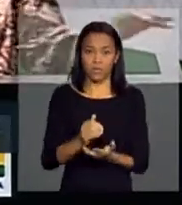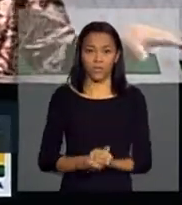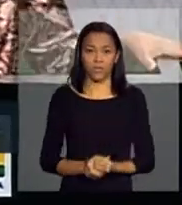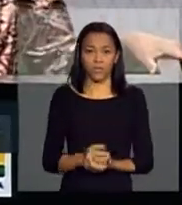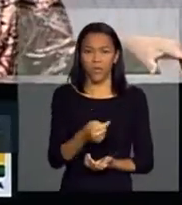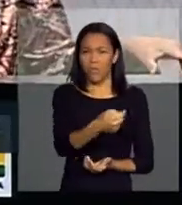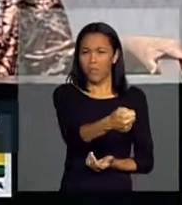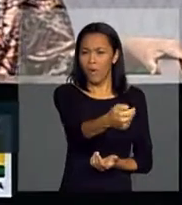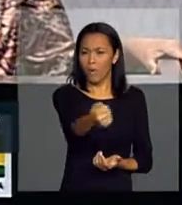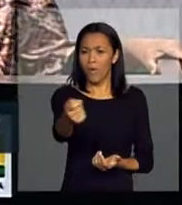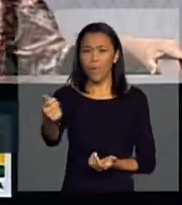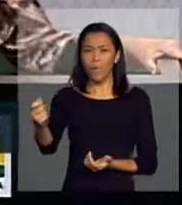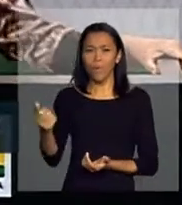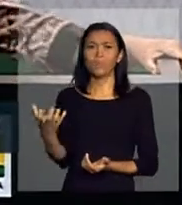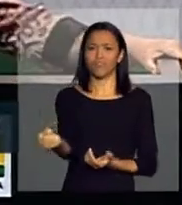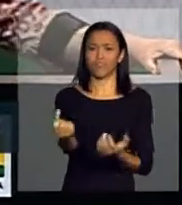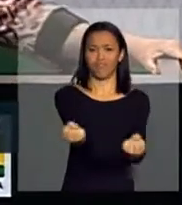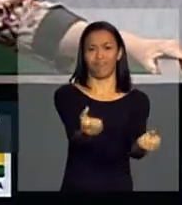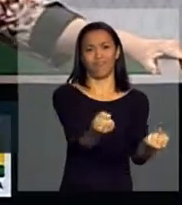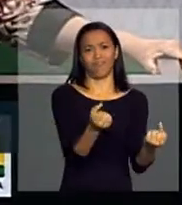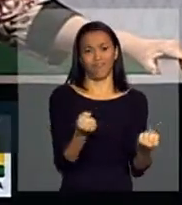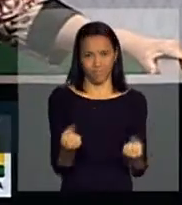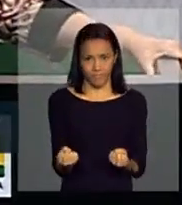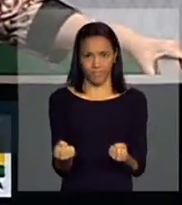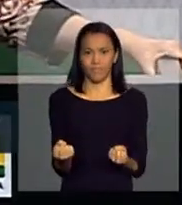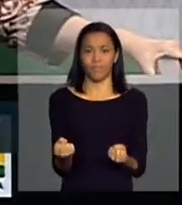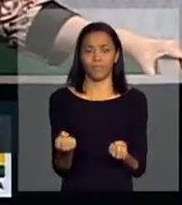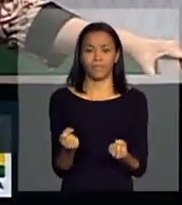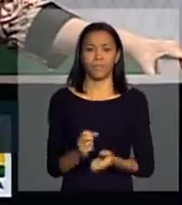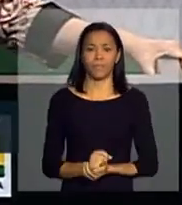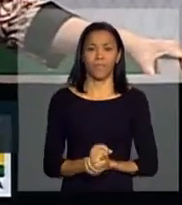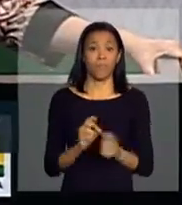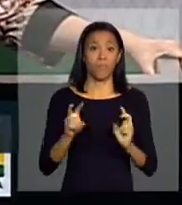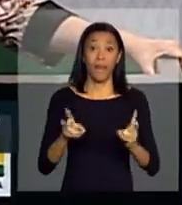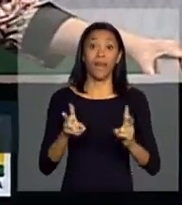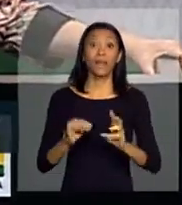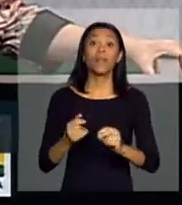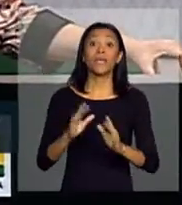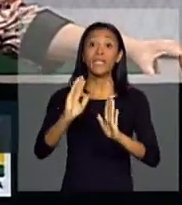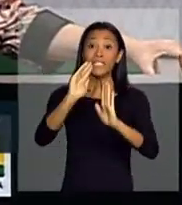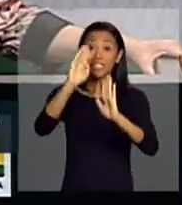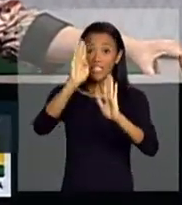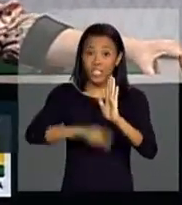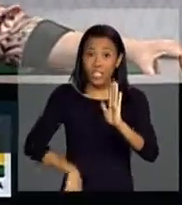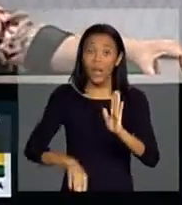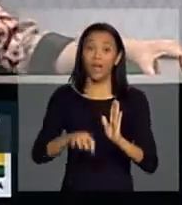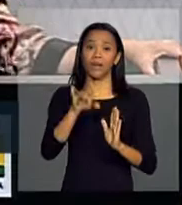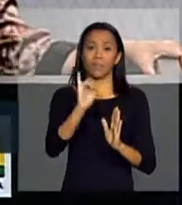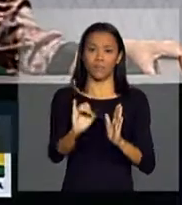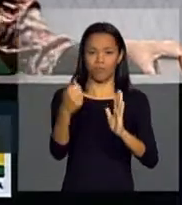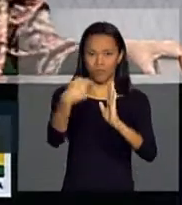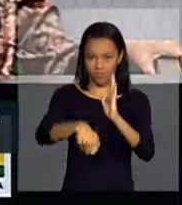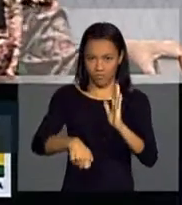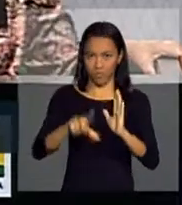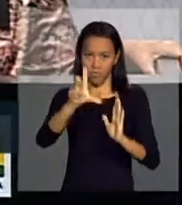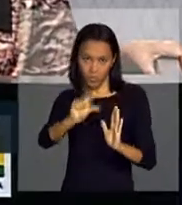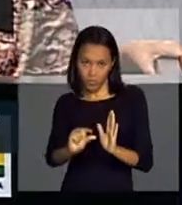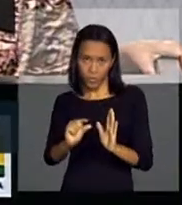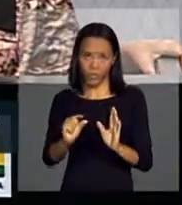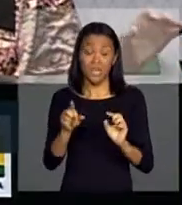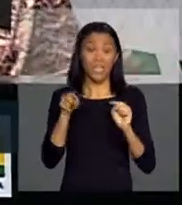pequena dos setores para a questão da desoneração da folha de pagamento progressivamente